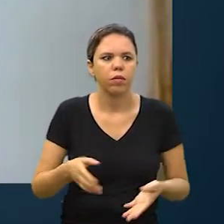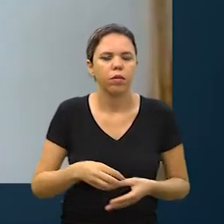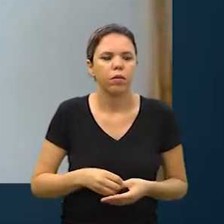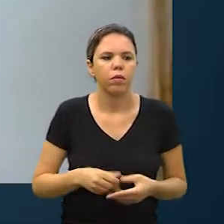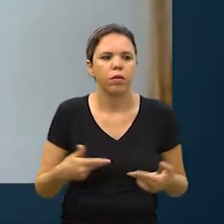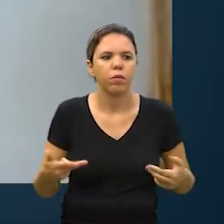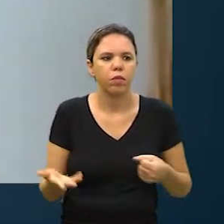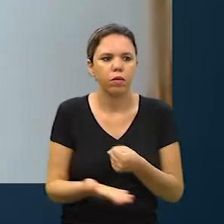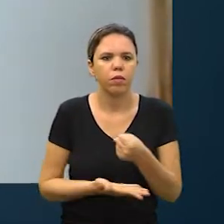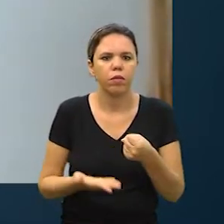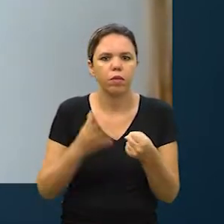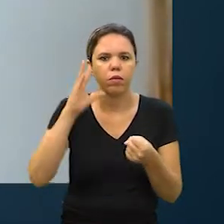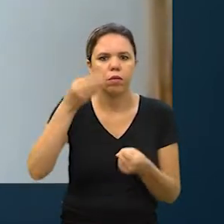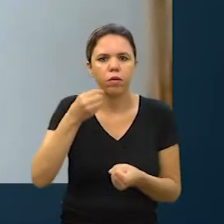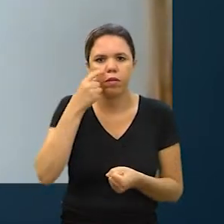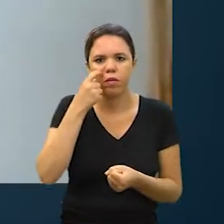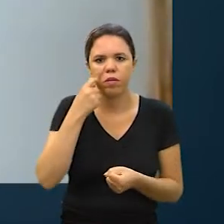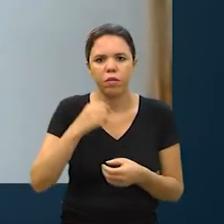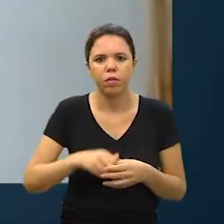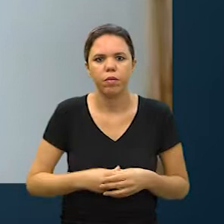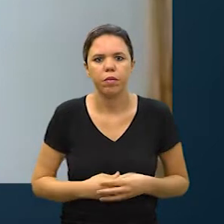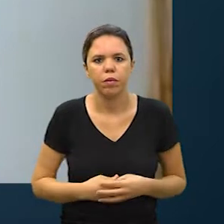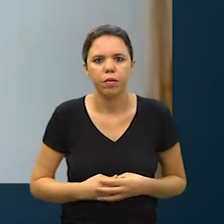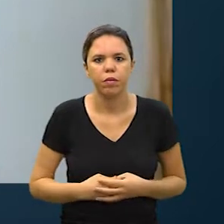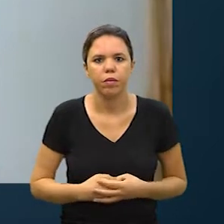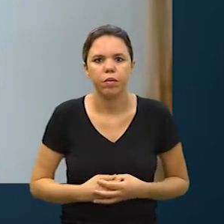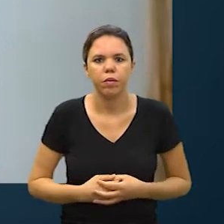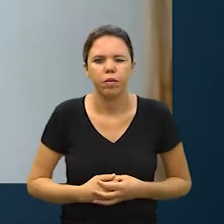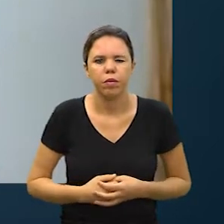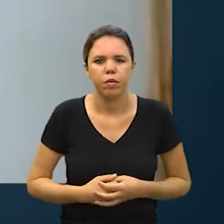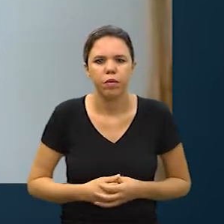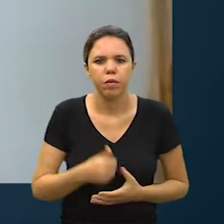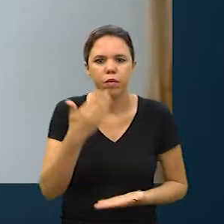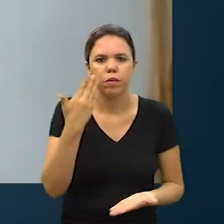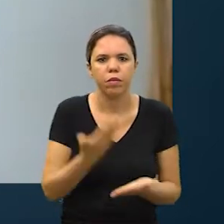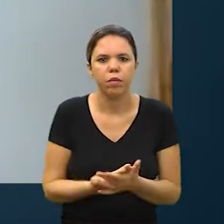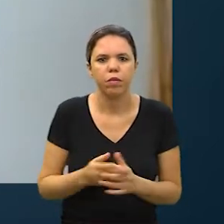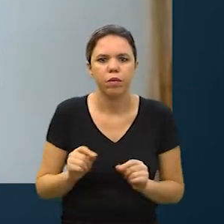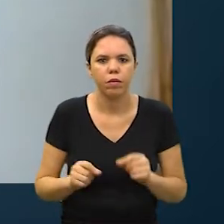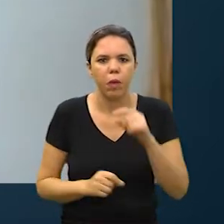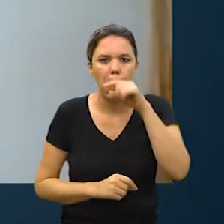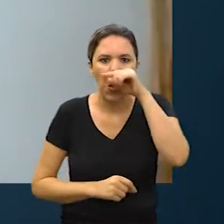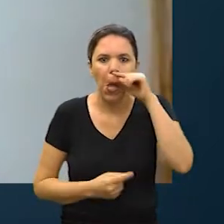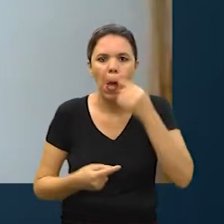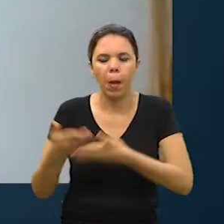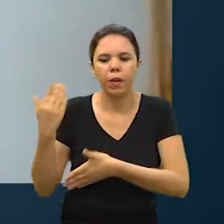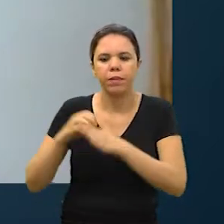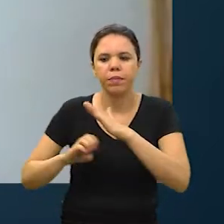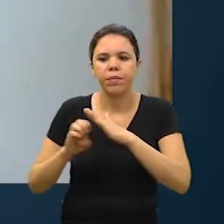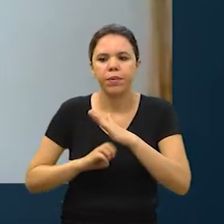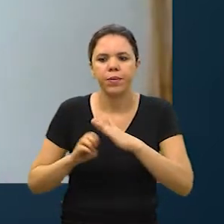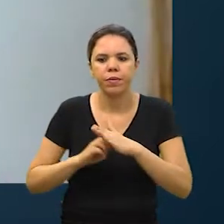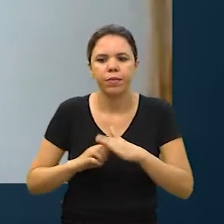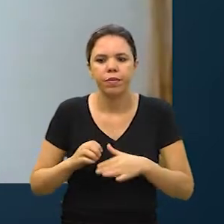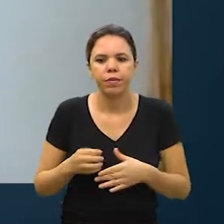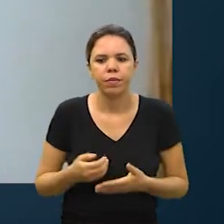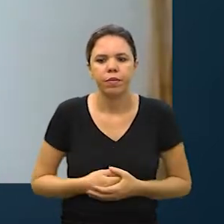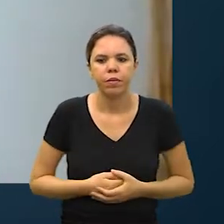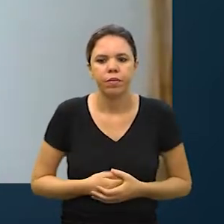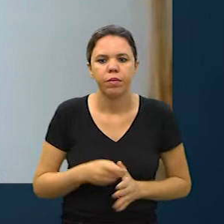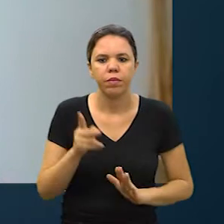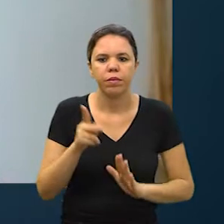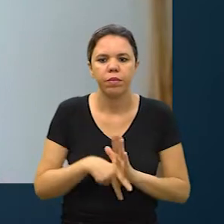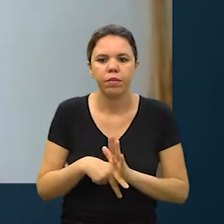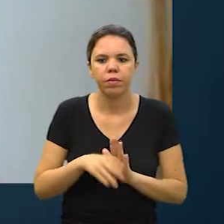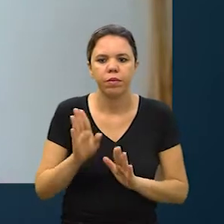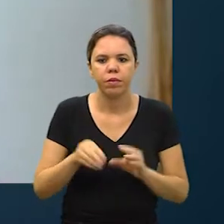aqui, coisas de base para entender. Então eu acredito que aquelas empresas que elas vêm com